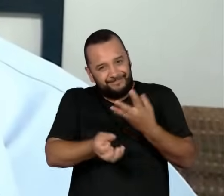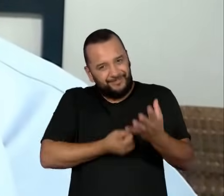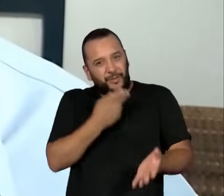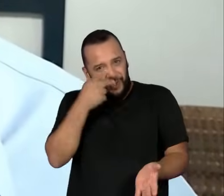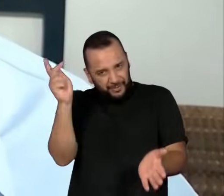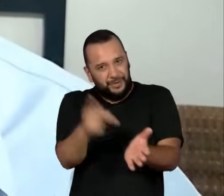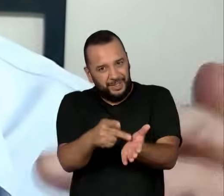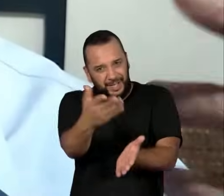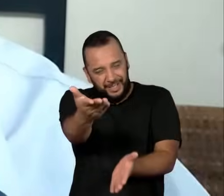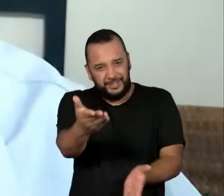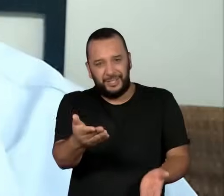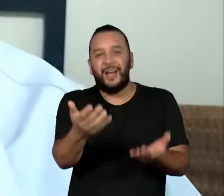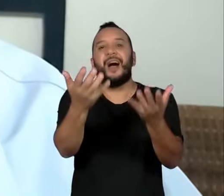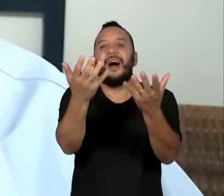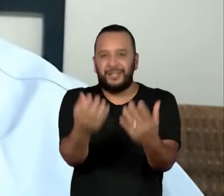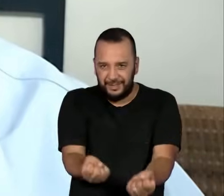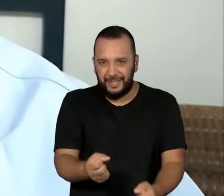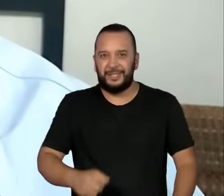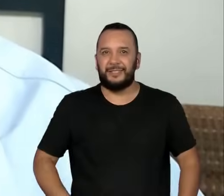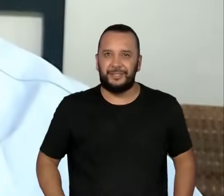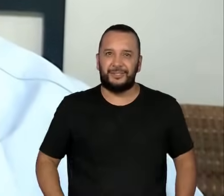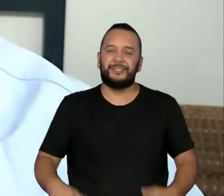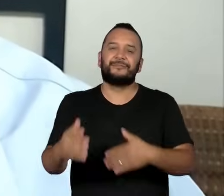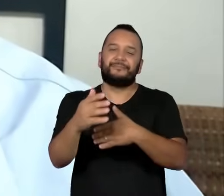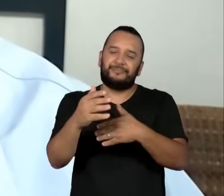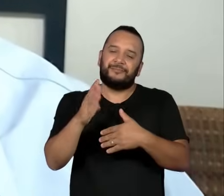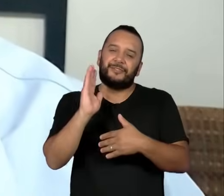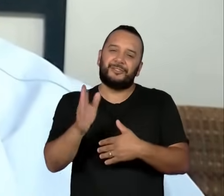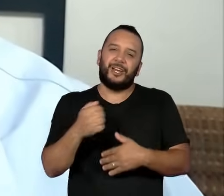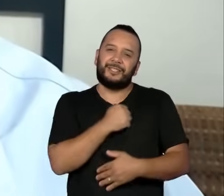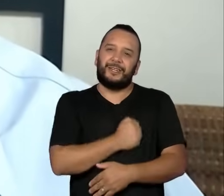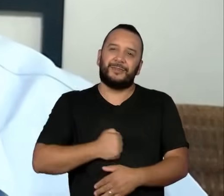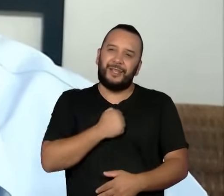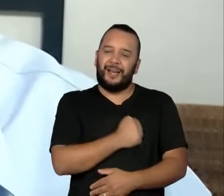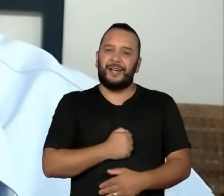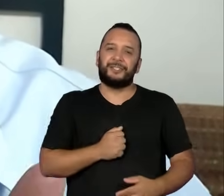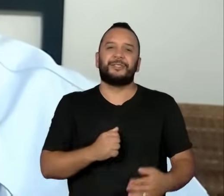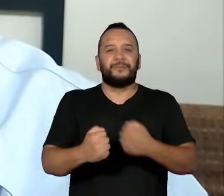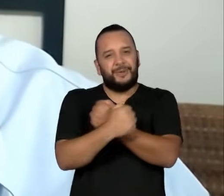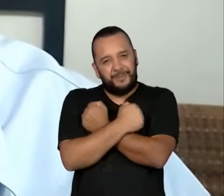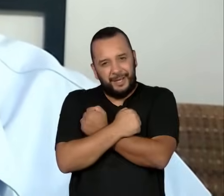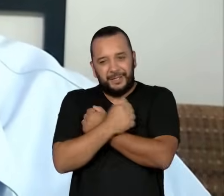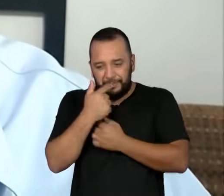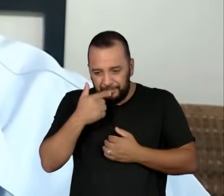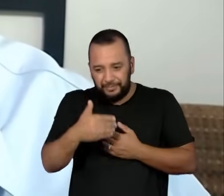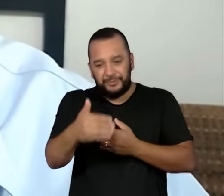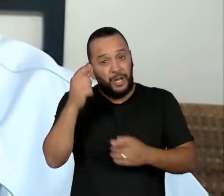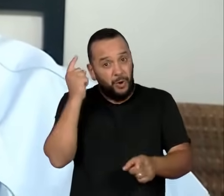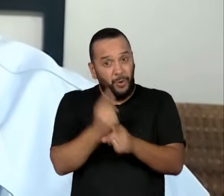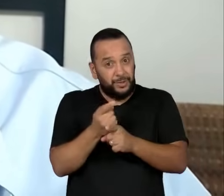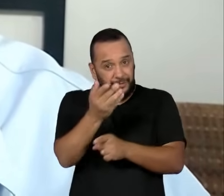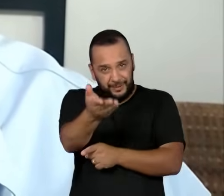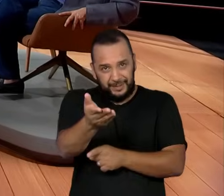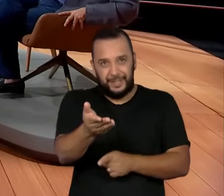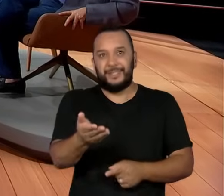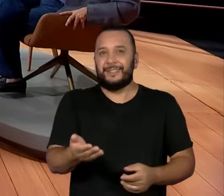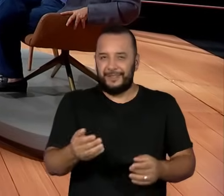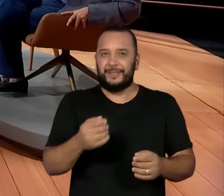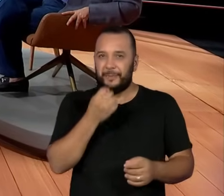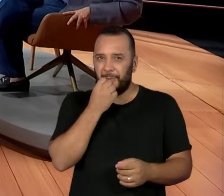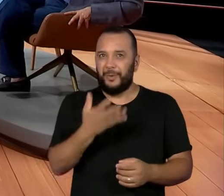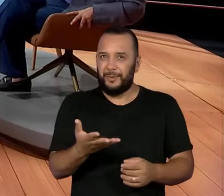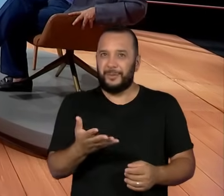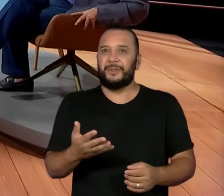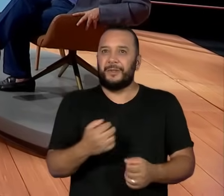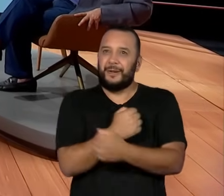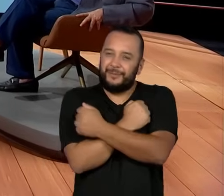sinceramente. Aceite a minha saudade, o meu abraço e logo nos veremos. Se Deus quiser, a gente se encontra, tá?